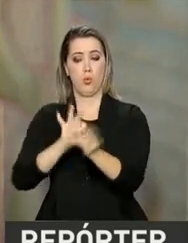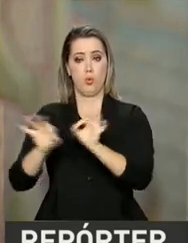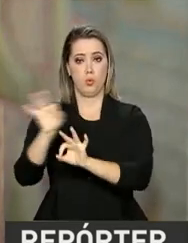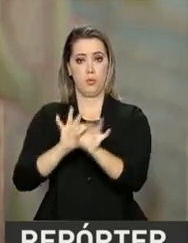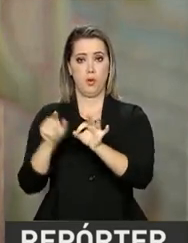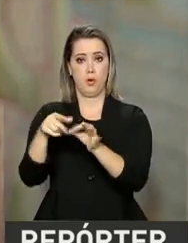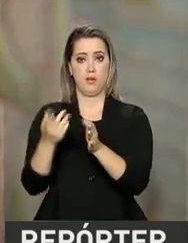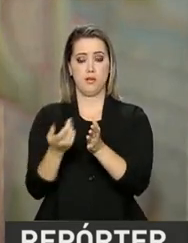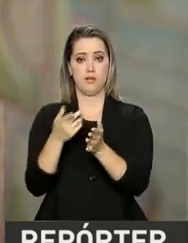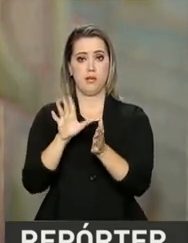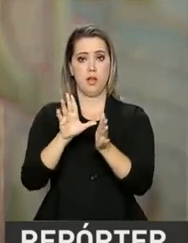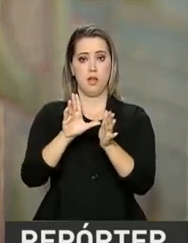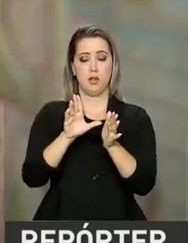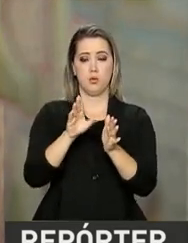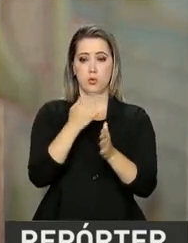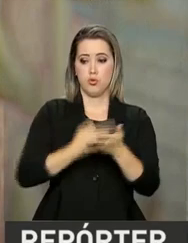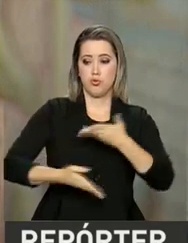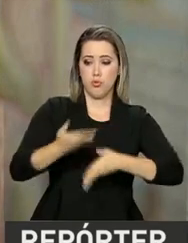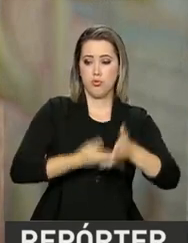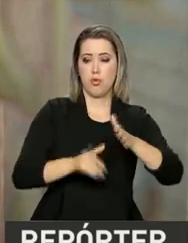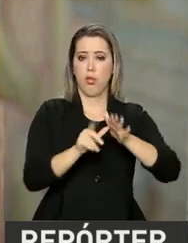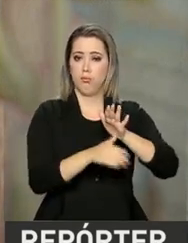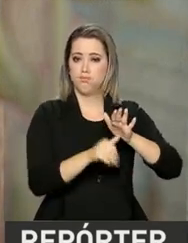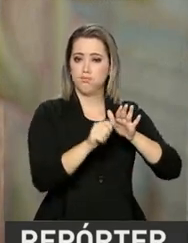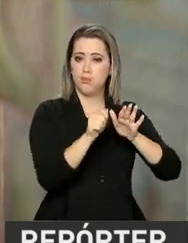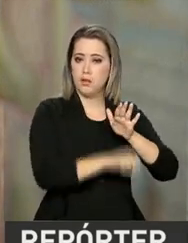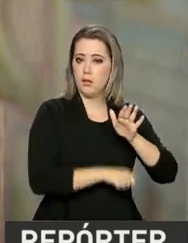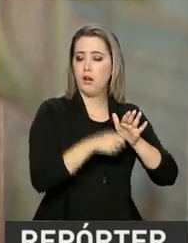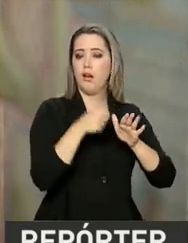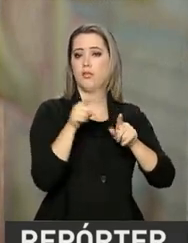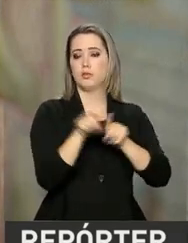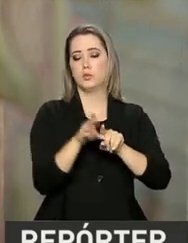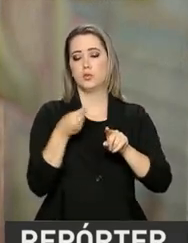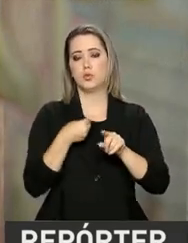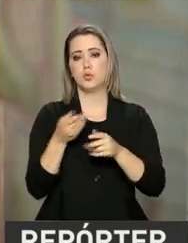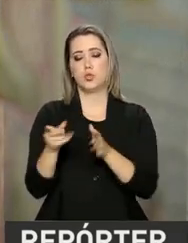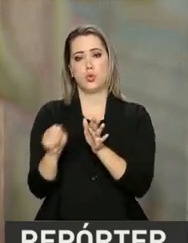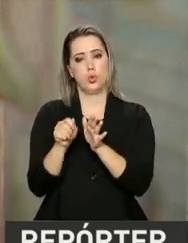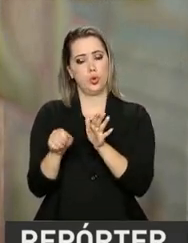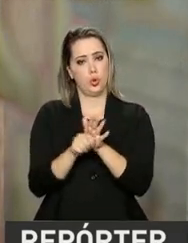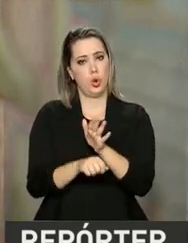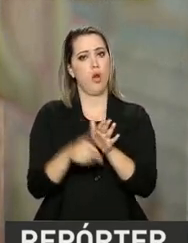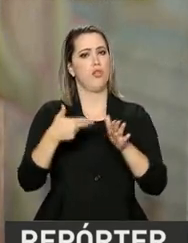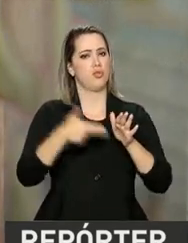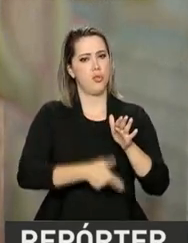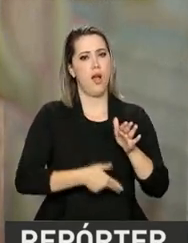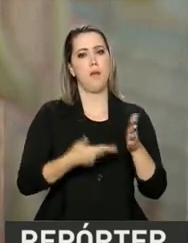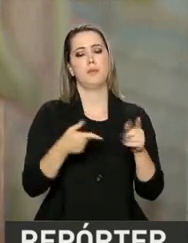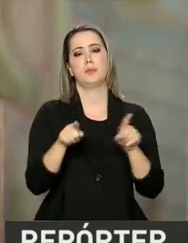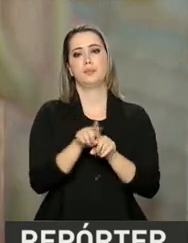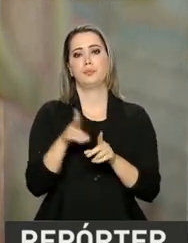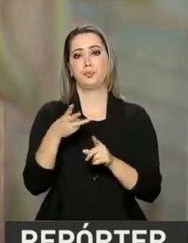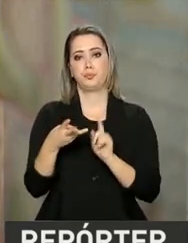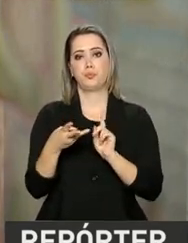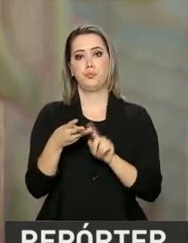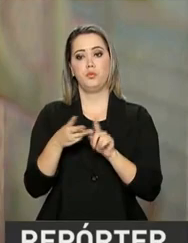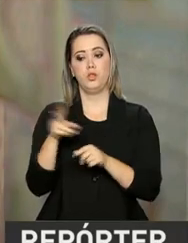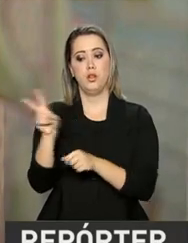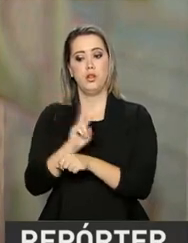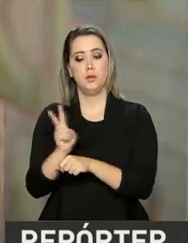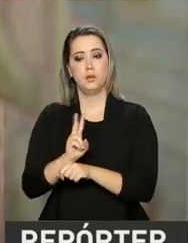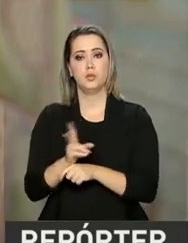tráfico de drogas e armamento pesado e a modernização do sistema penitenciário para isso serão integrados esforços do Governo Federal